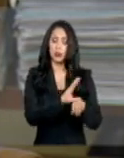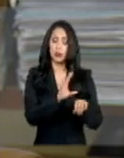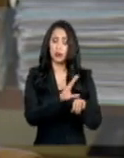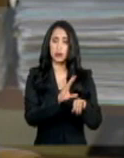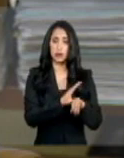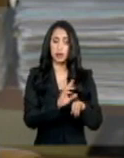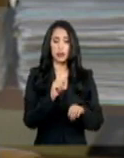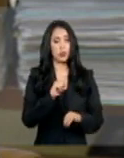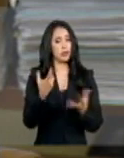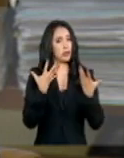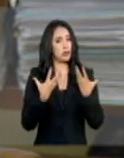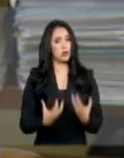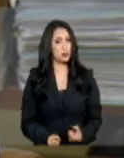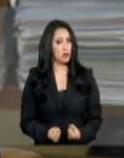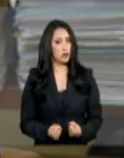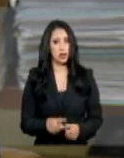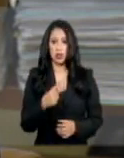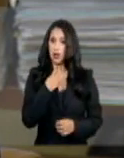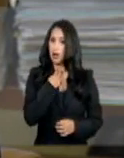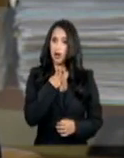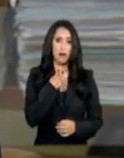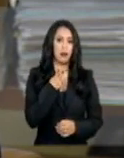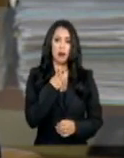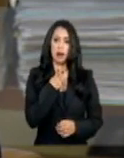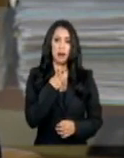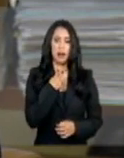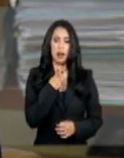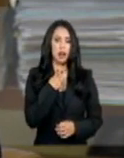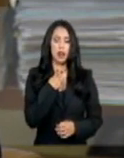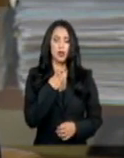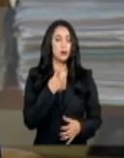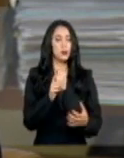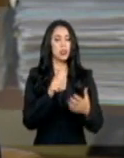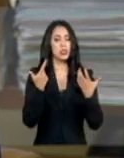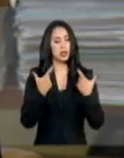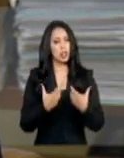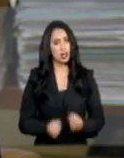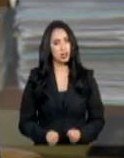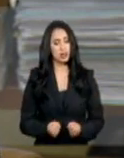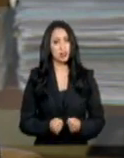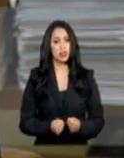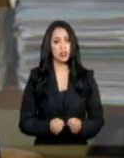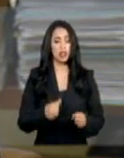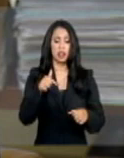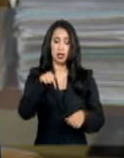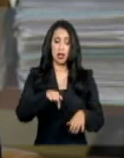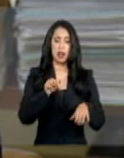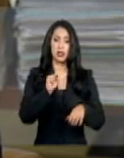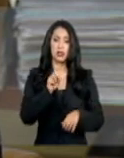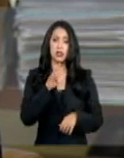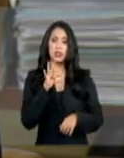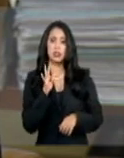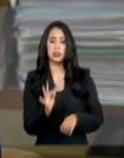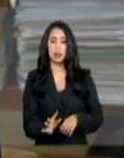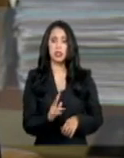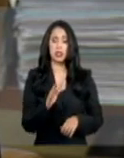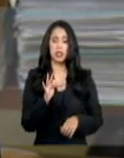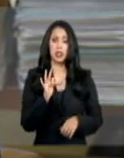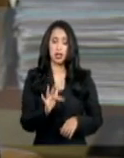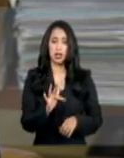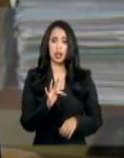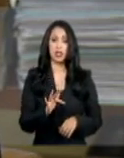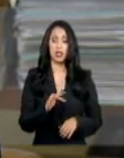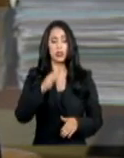aceitar e não podem ser corroborado por decisão desta corte superior inadmissível